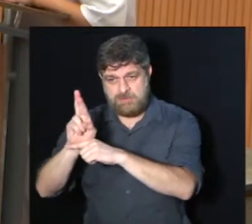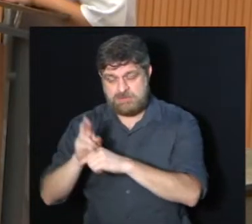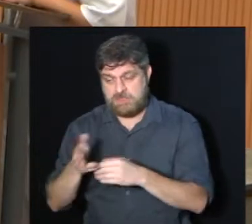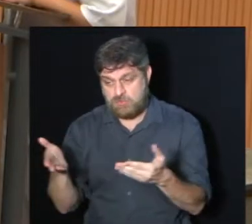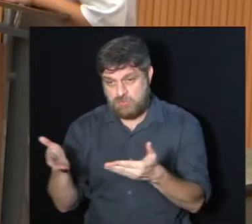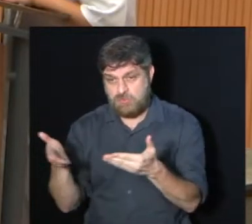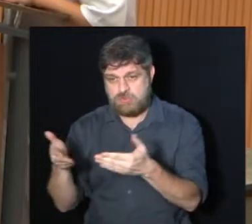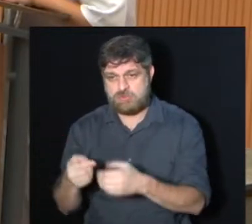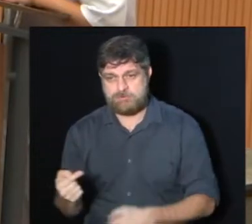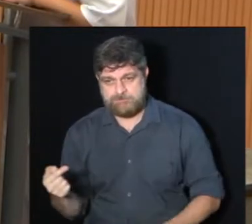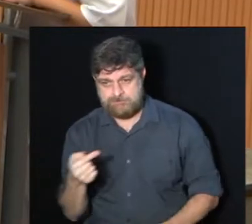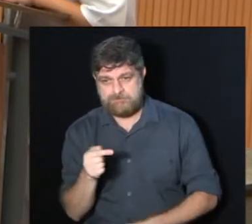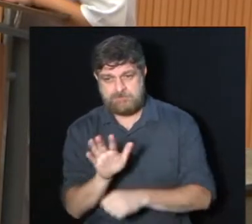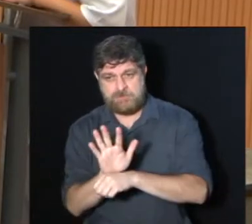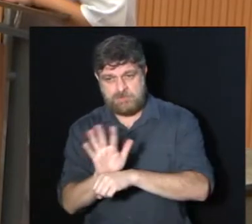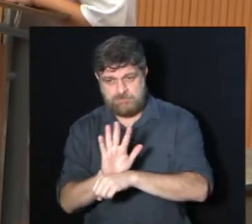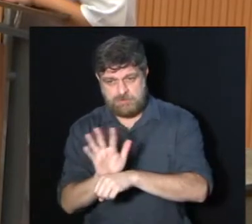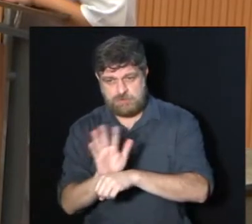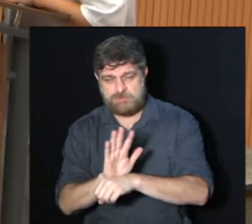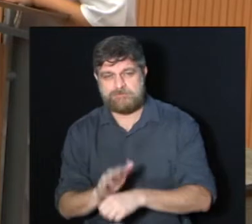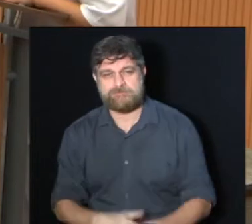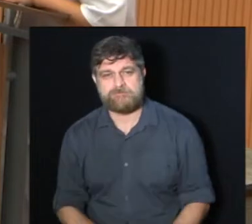hoje. Por favor.